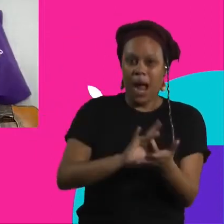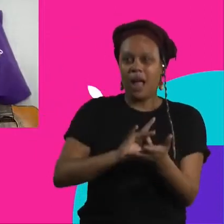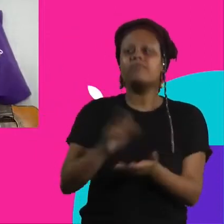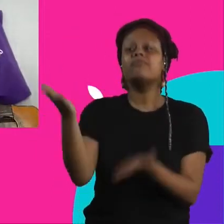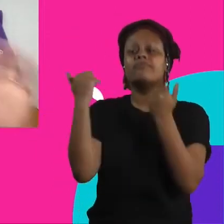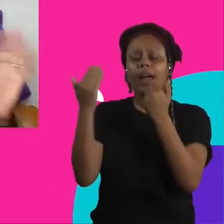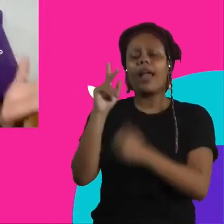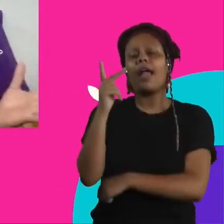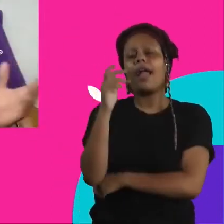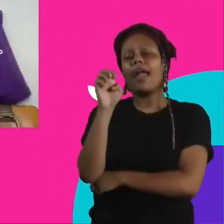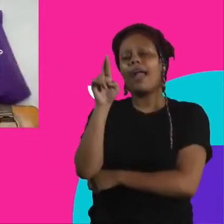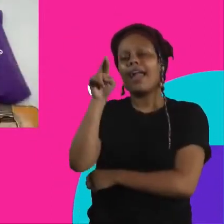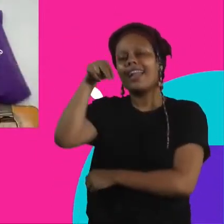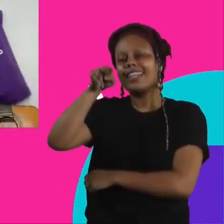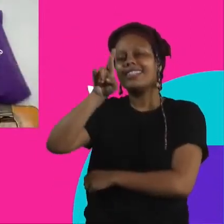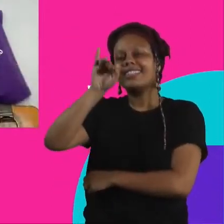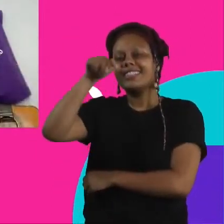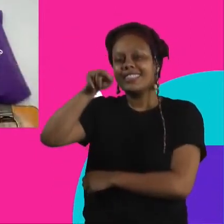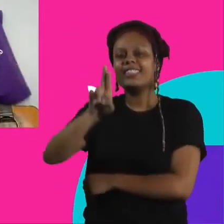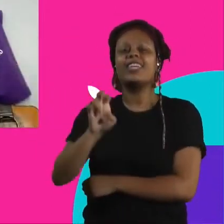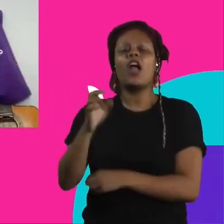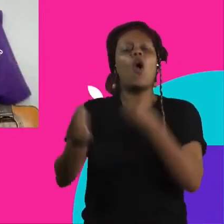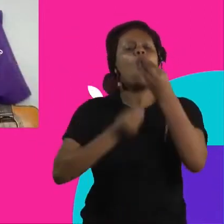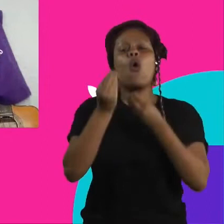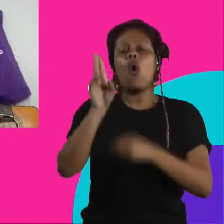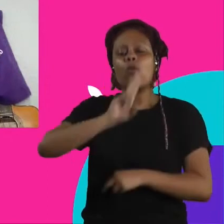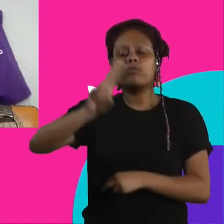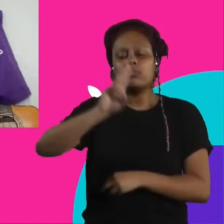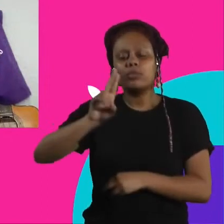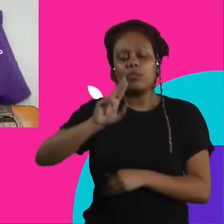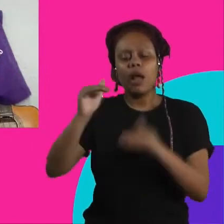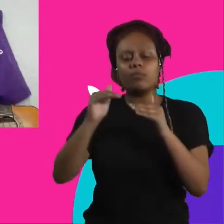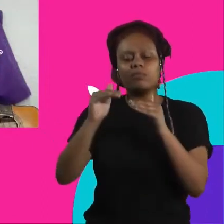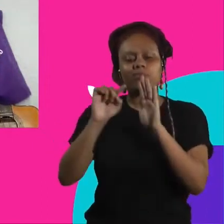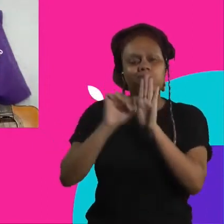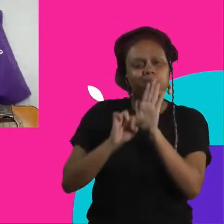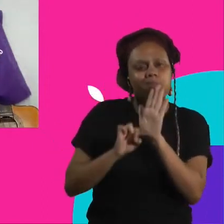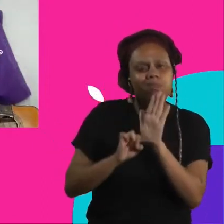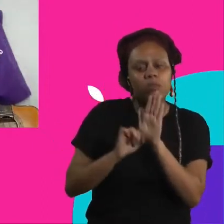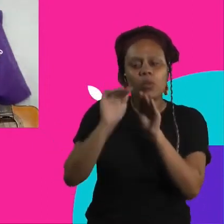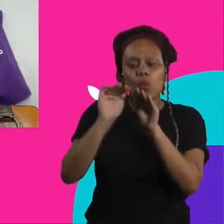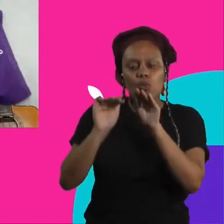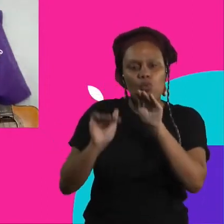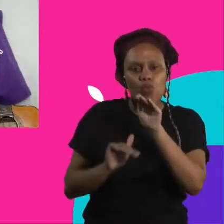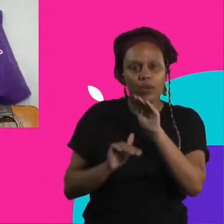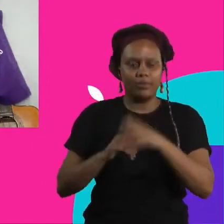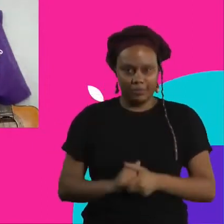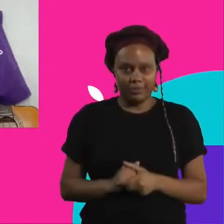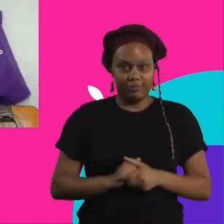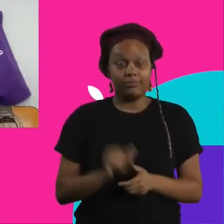conta lá, querido, como é que você percebe que a gente pode usar isso para reduzir as desigualdades? Então, acho que esse ponto dali